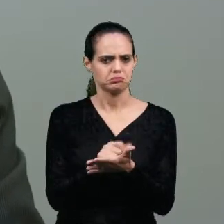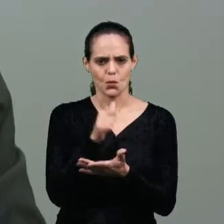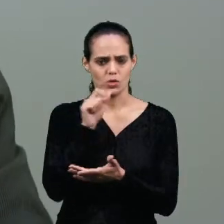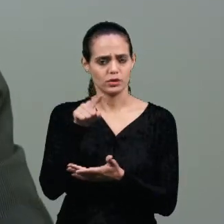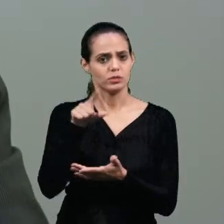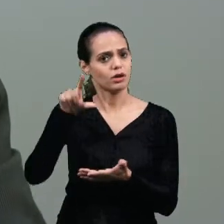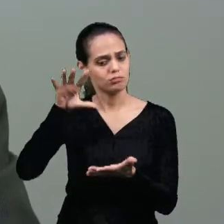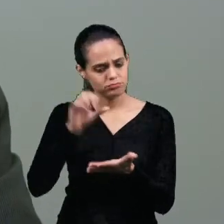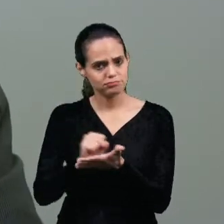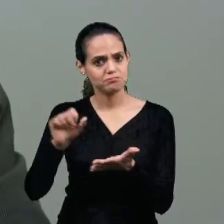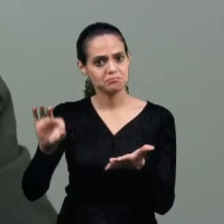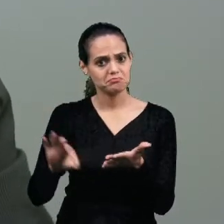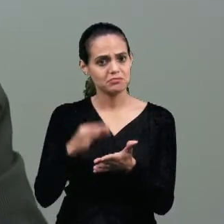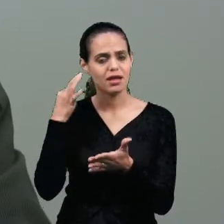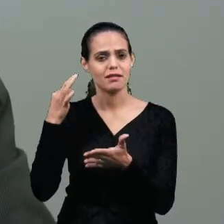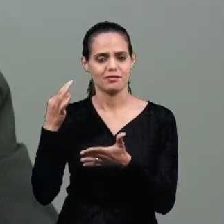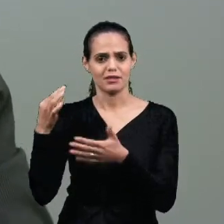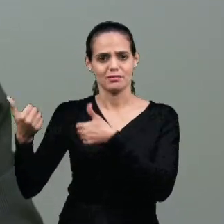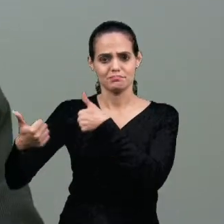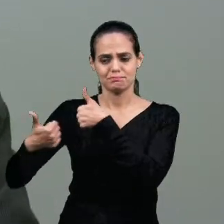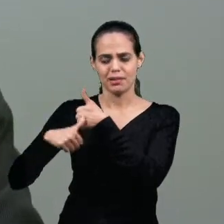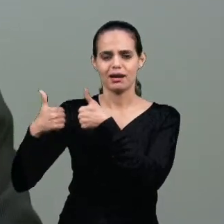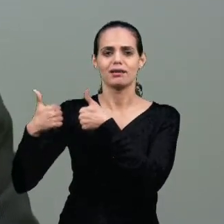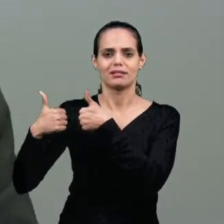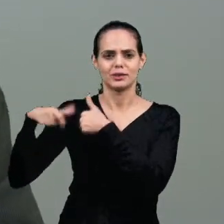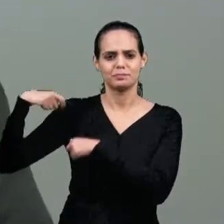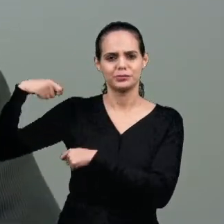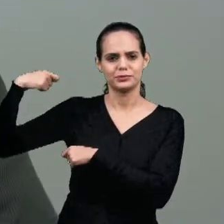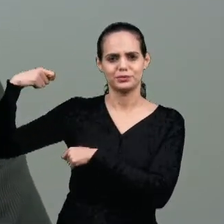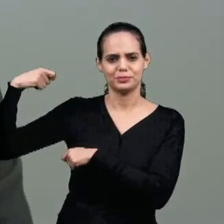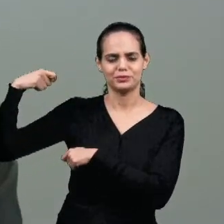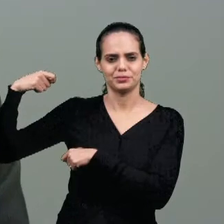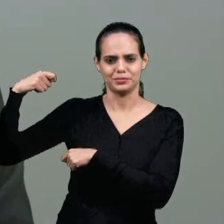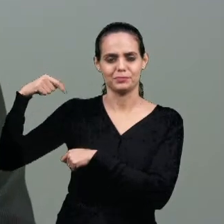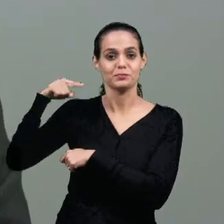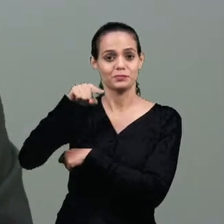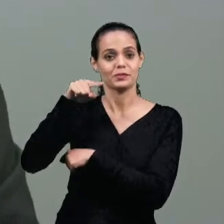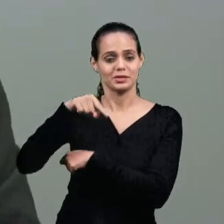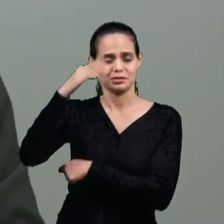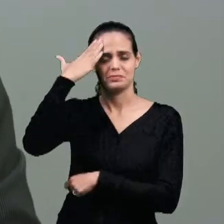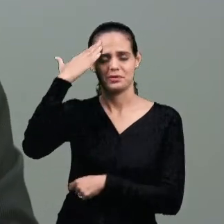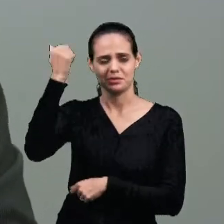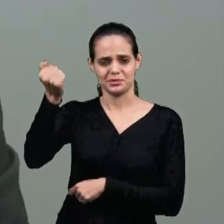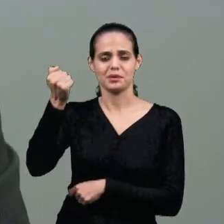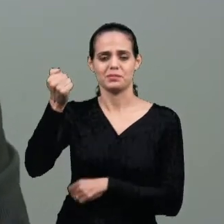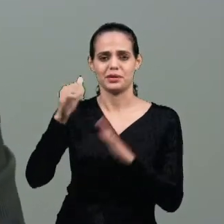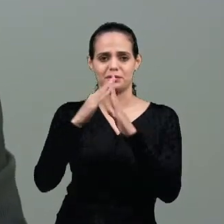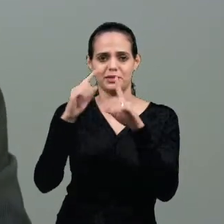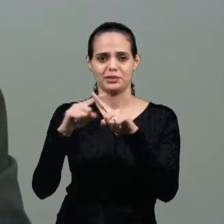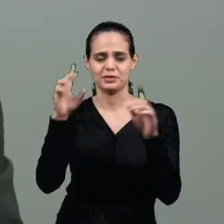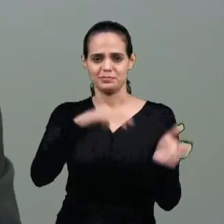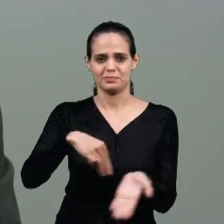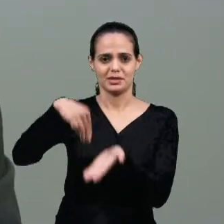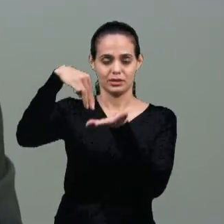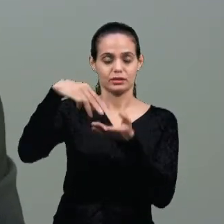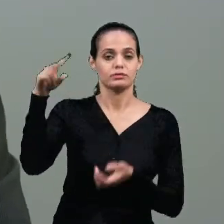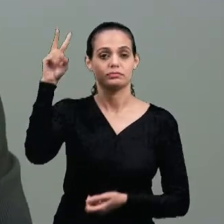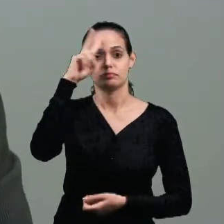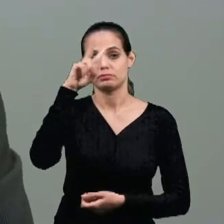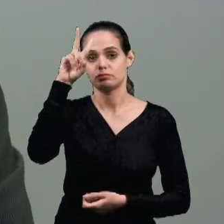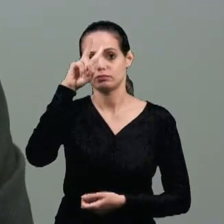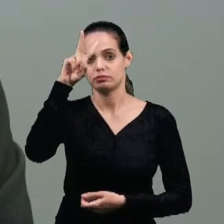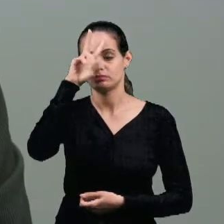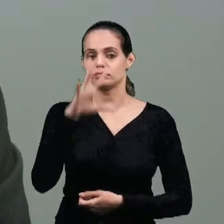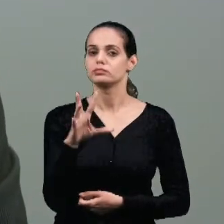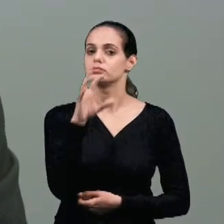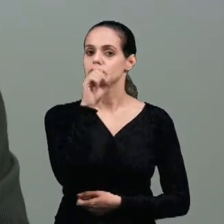para você receber todas as informações e todos os conteúdos que são gerados pela Igreja Cristã Maranata. Lembrando que neste